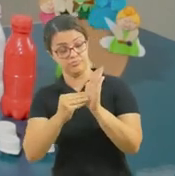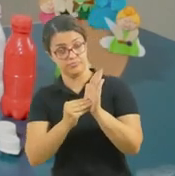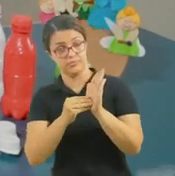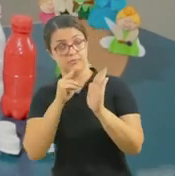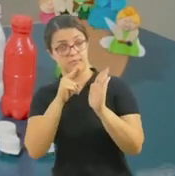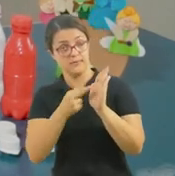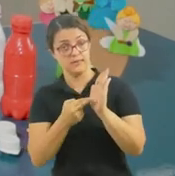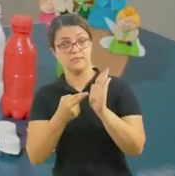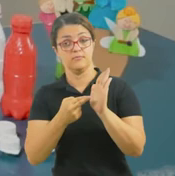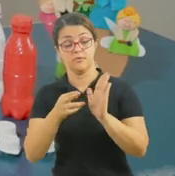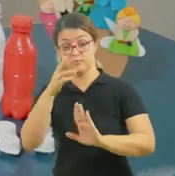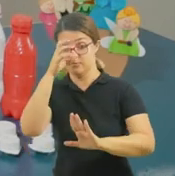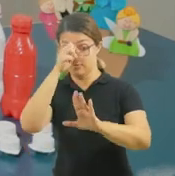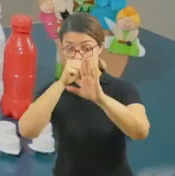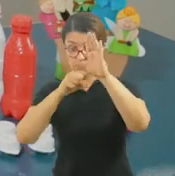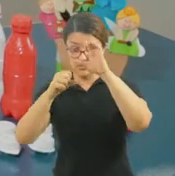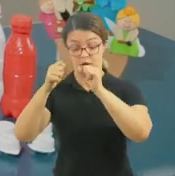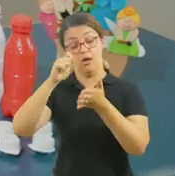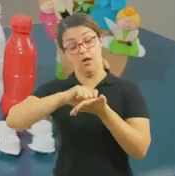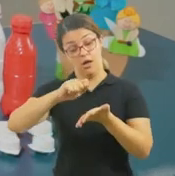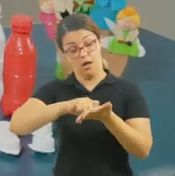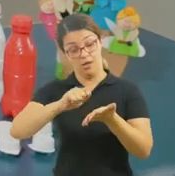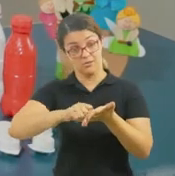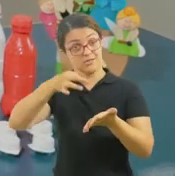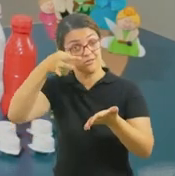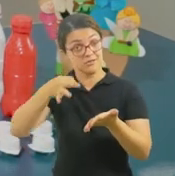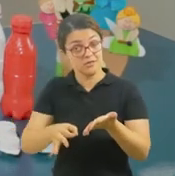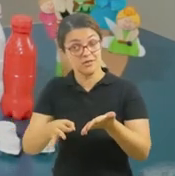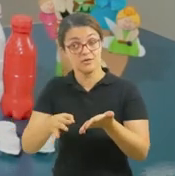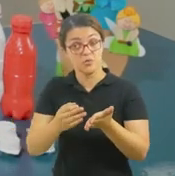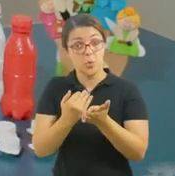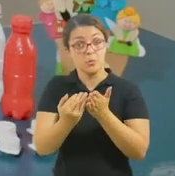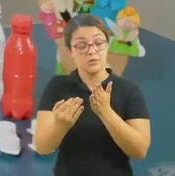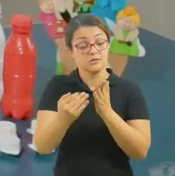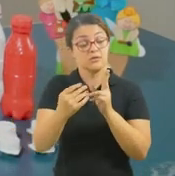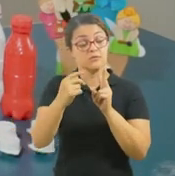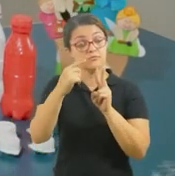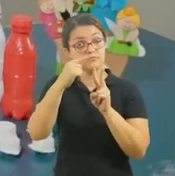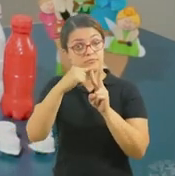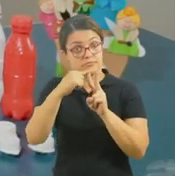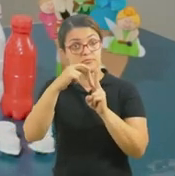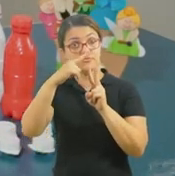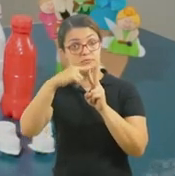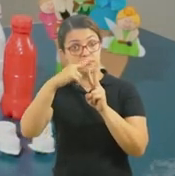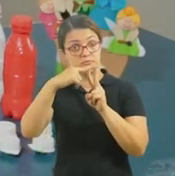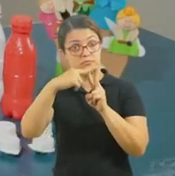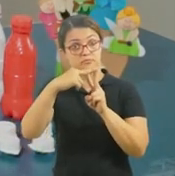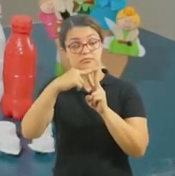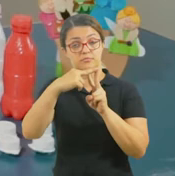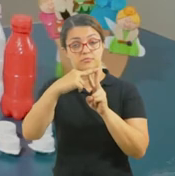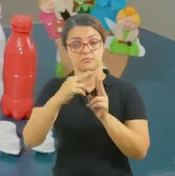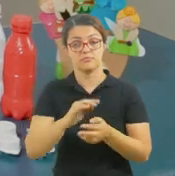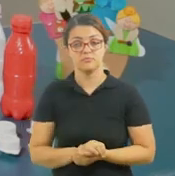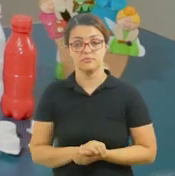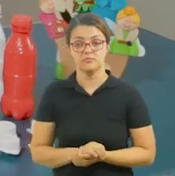assim você vai aprendendo a fazer o cálculo corretamente, começando da unidade indo para a dezena.